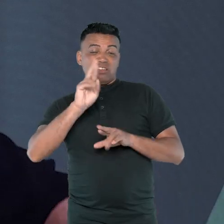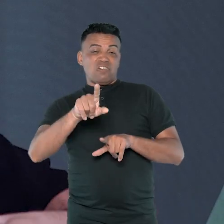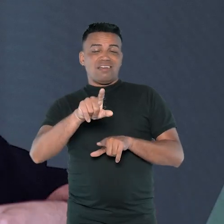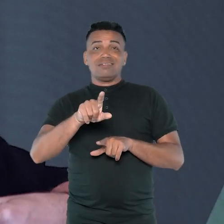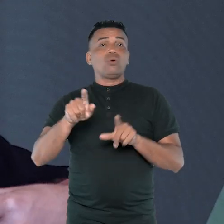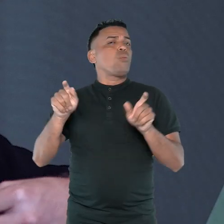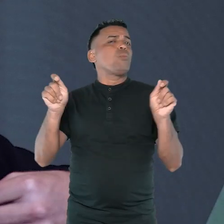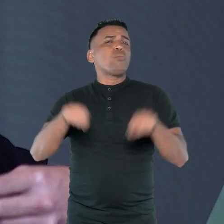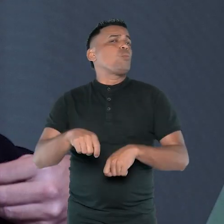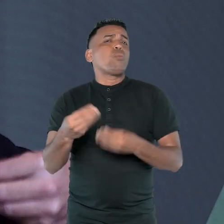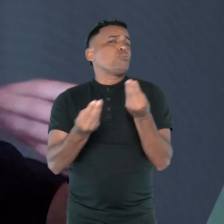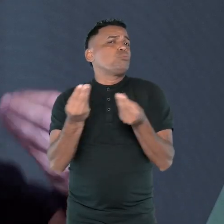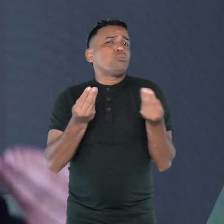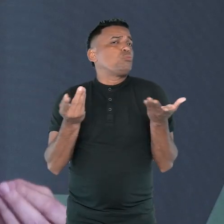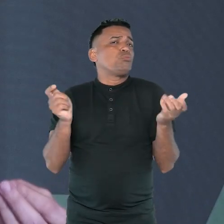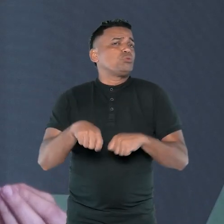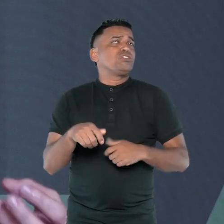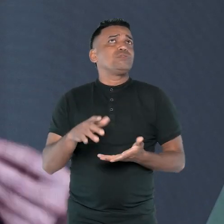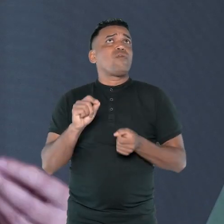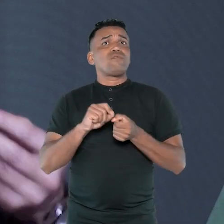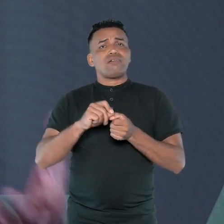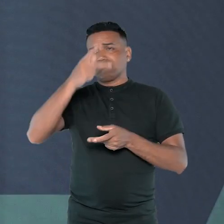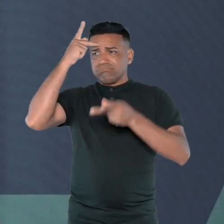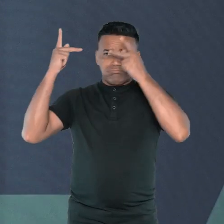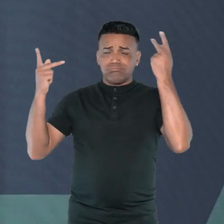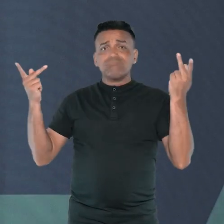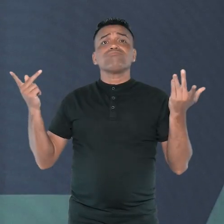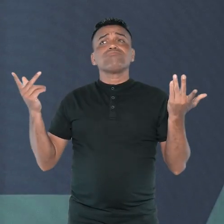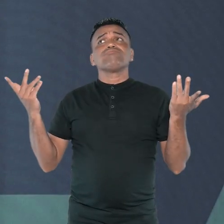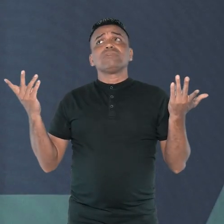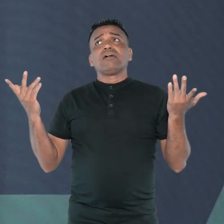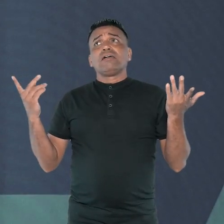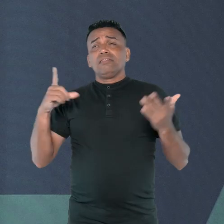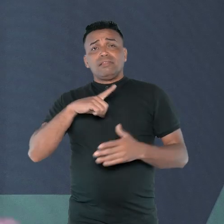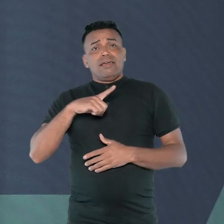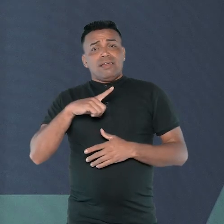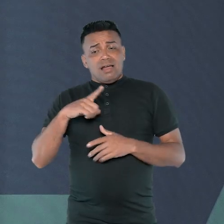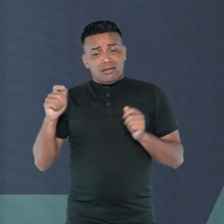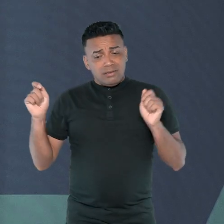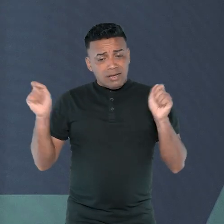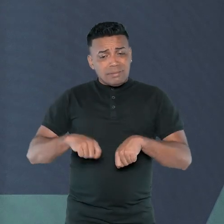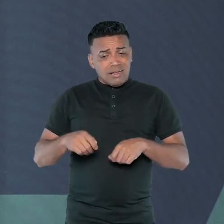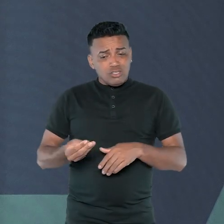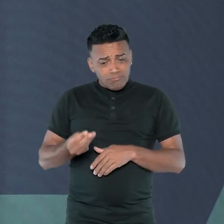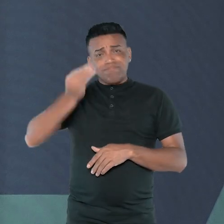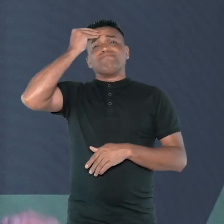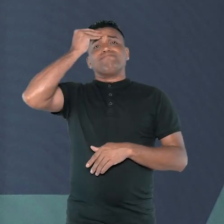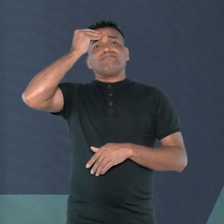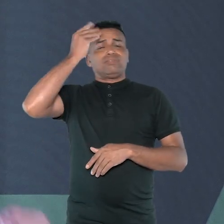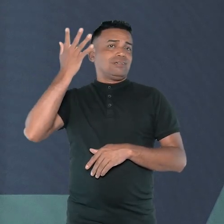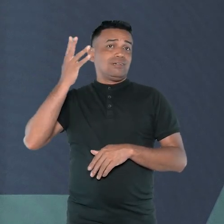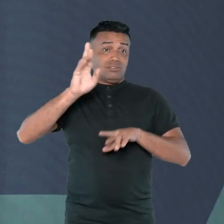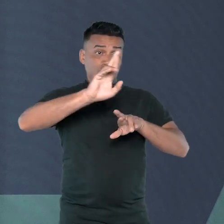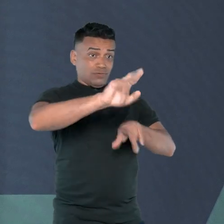seria possível fazer com que as pessoas, por fim, tenham uma capacidade maior de entender que o